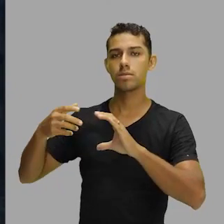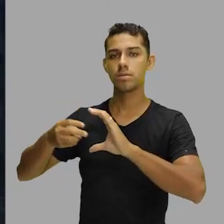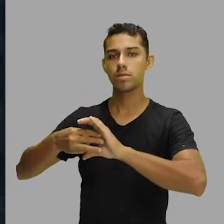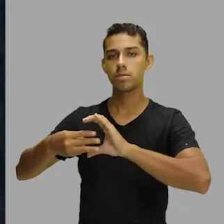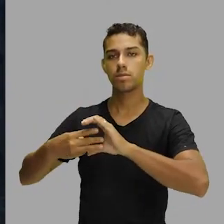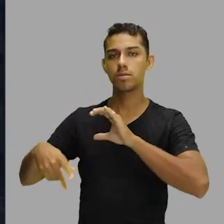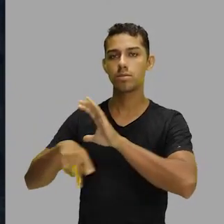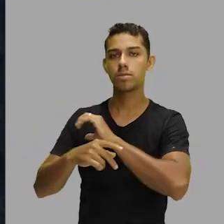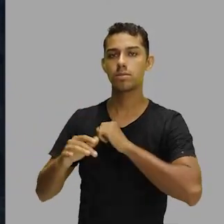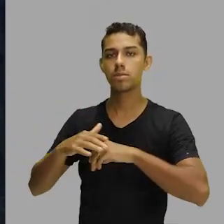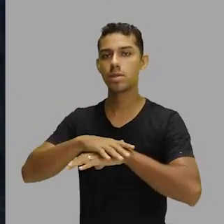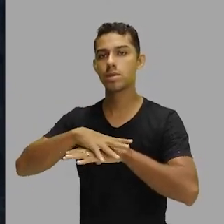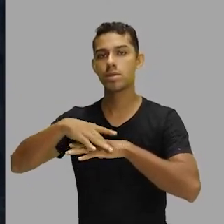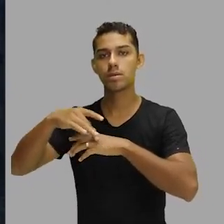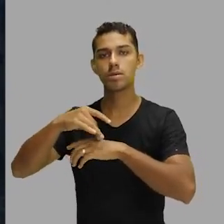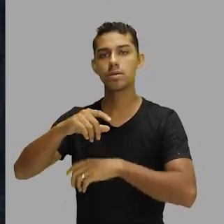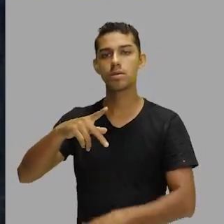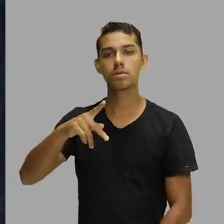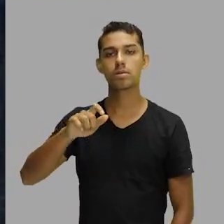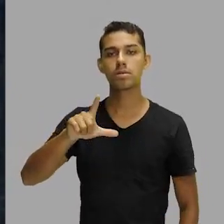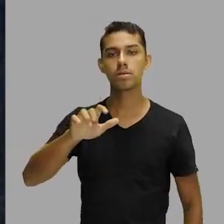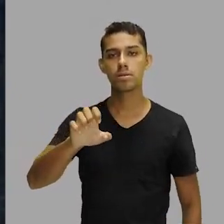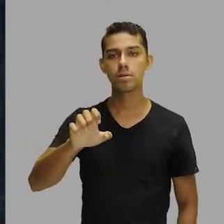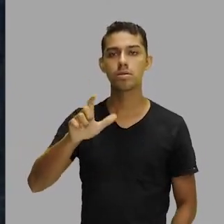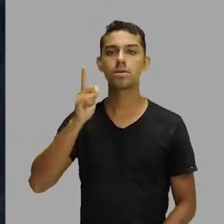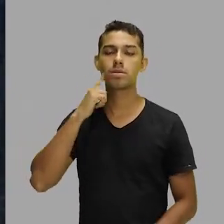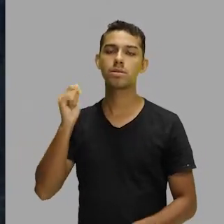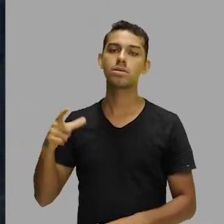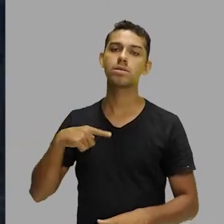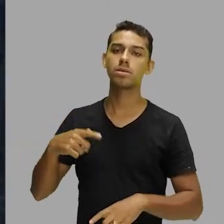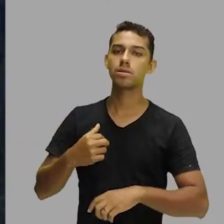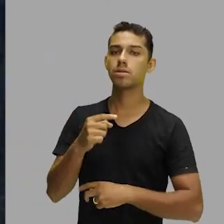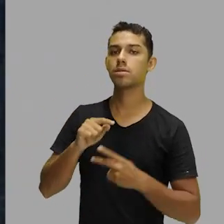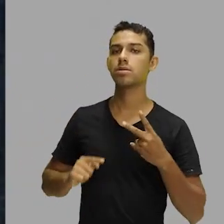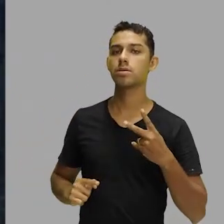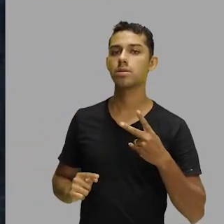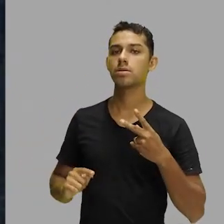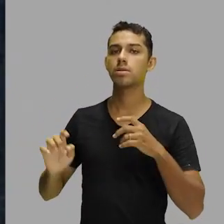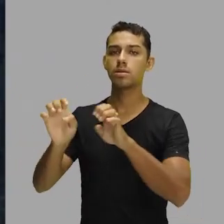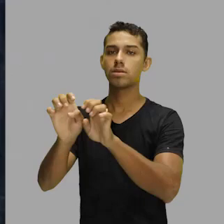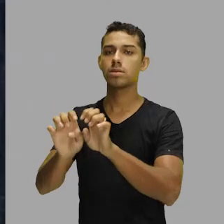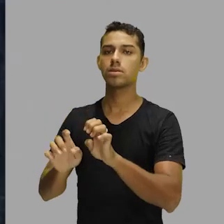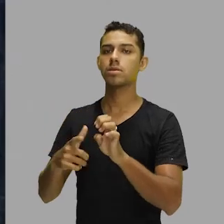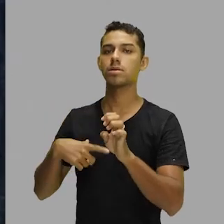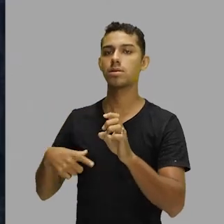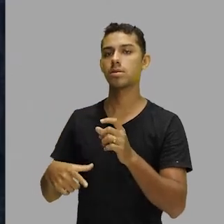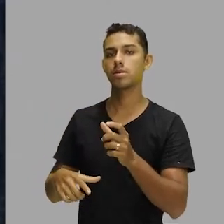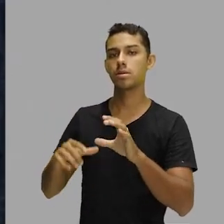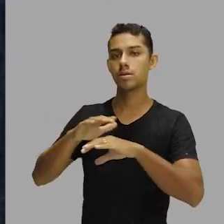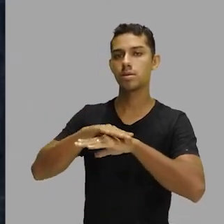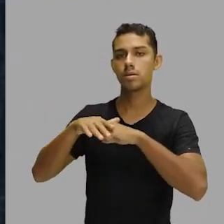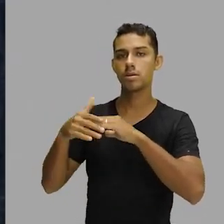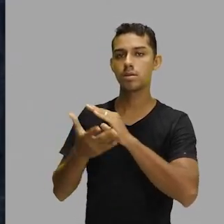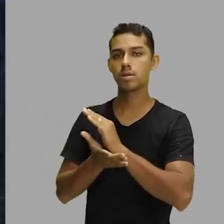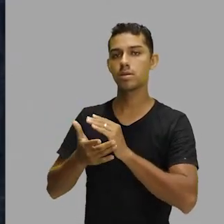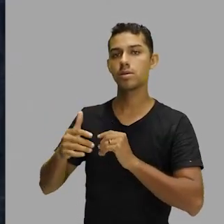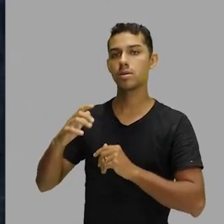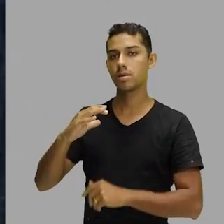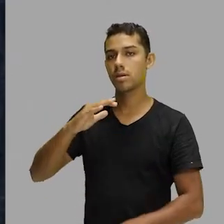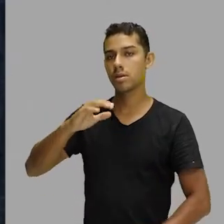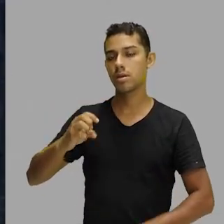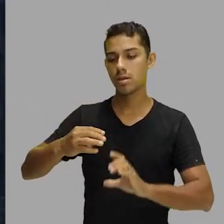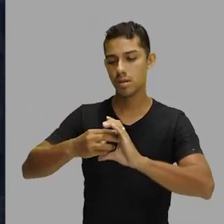considero como se fosse a pele da célula, ela tem duas estruturas externas, a parede celular e a cápsula